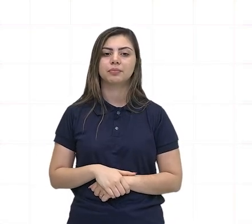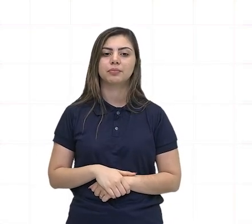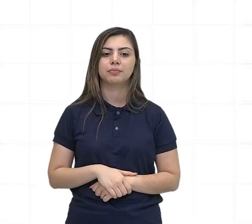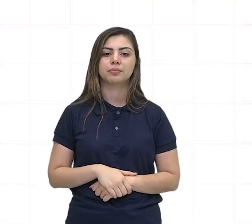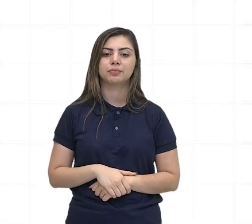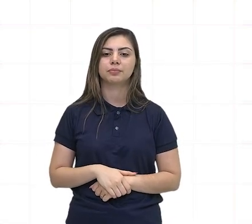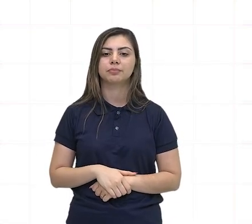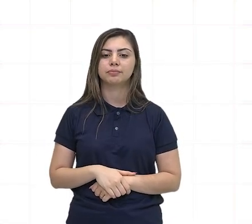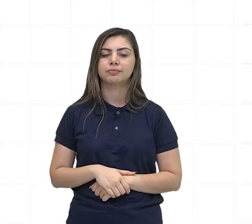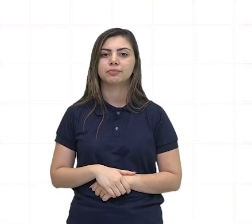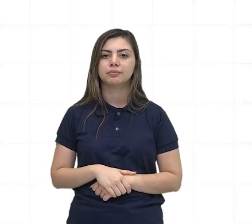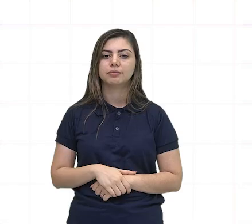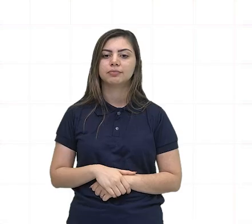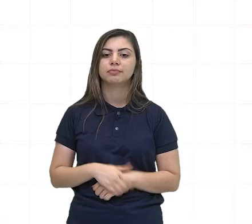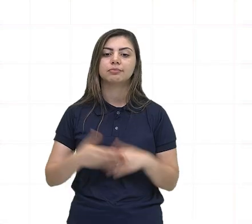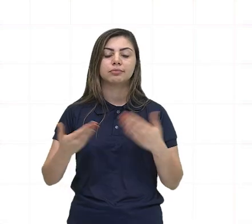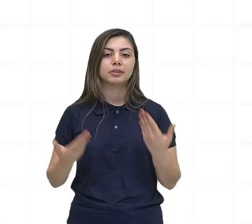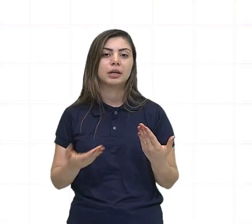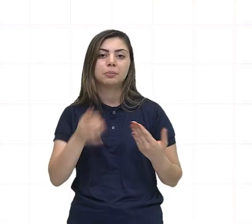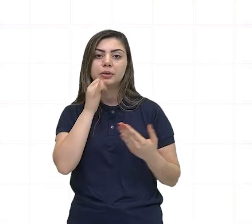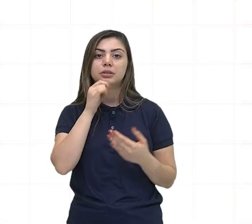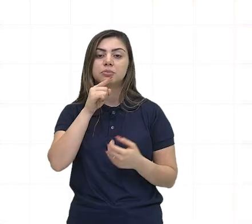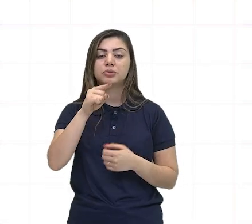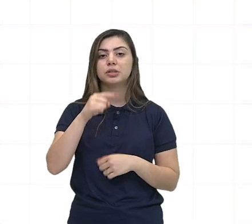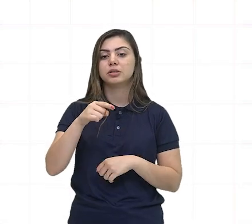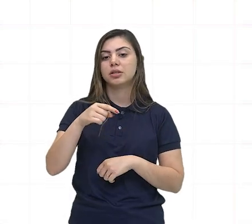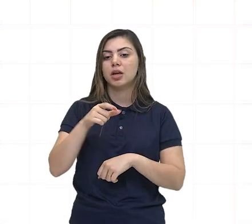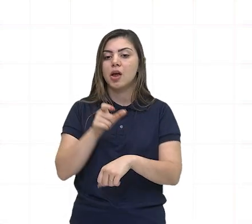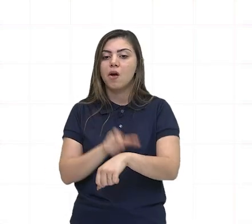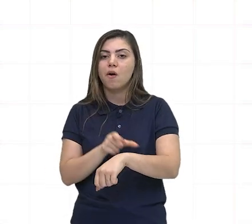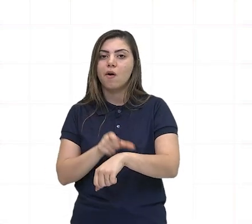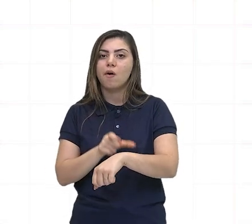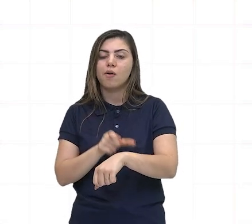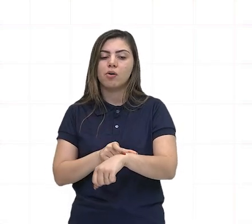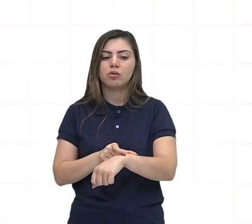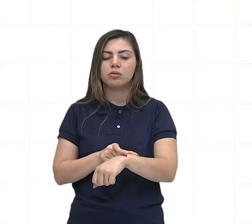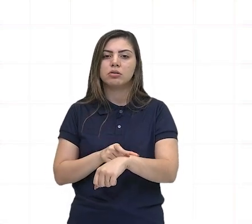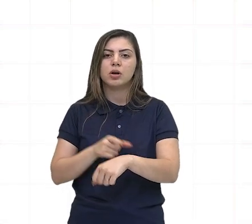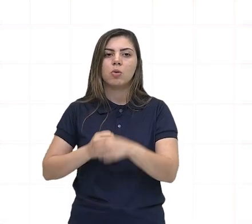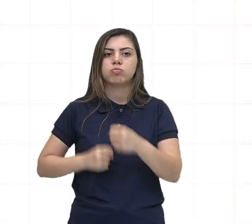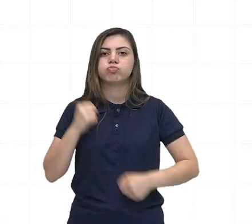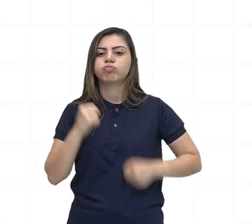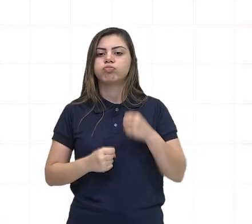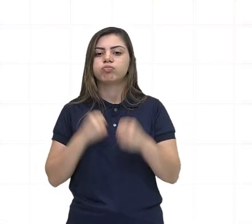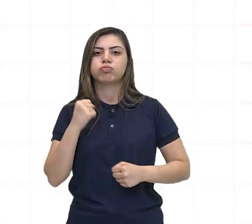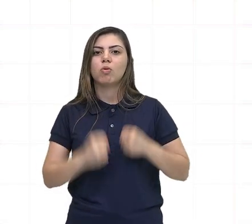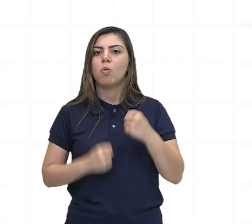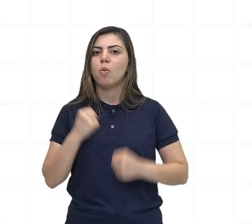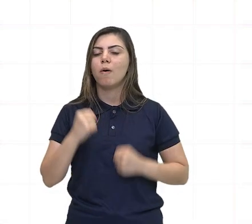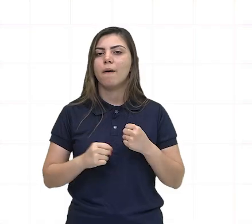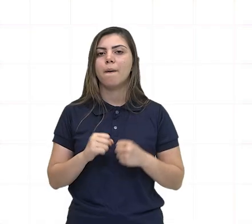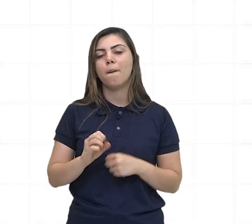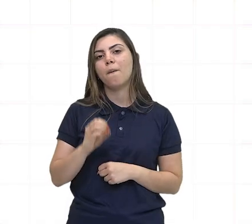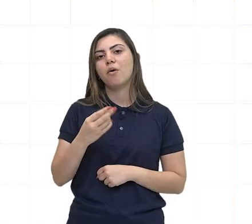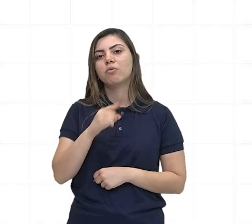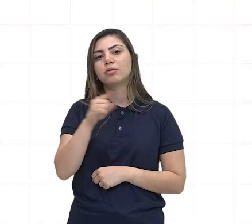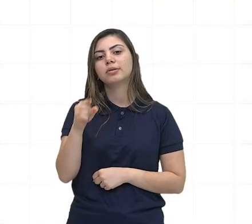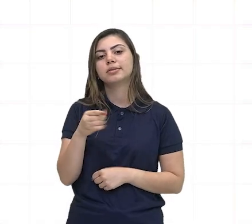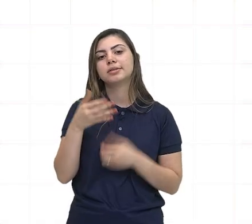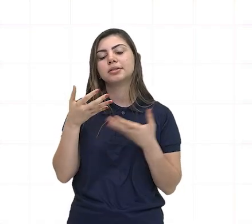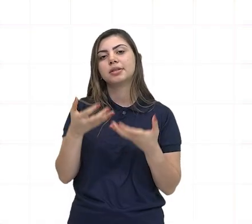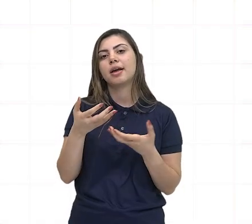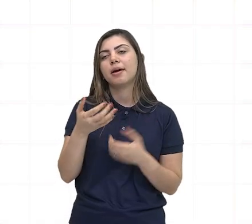utilizar esse GPS no momento de uma corrida, você pode estar usando ele também quando você vai pedir